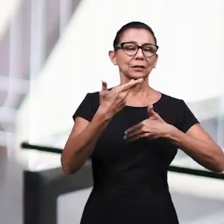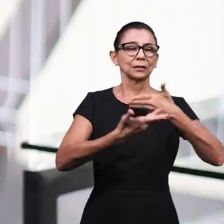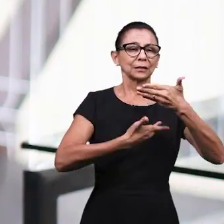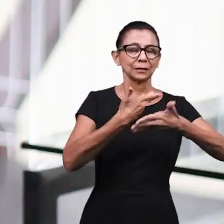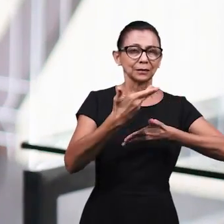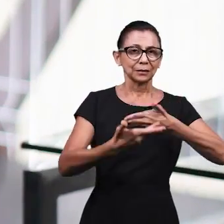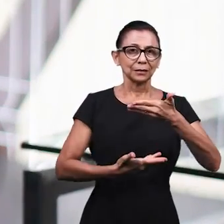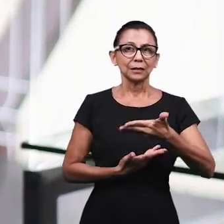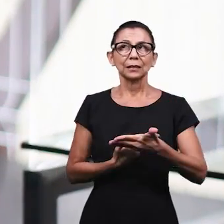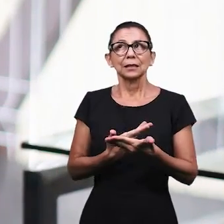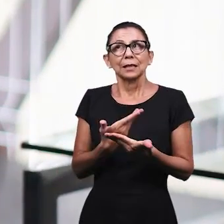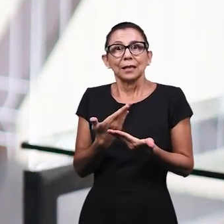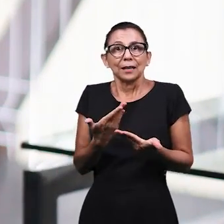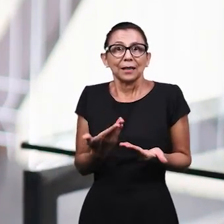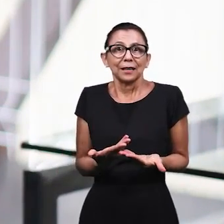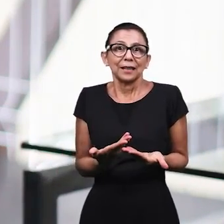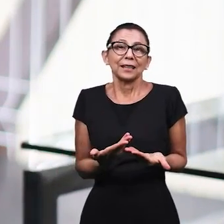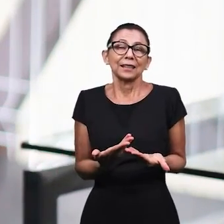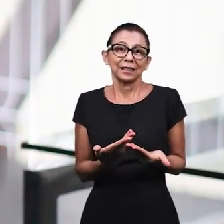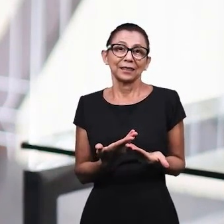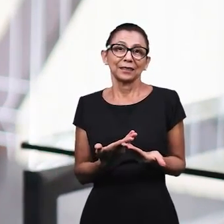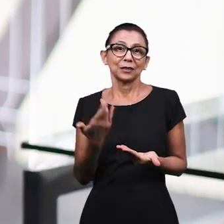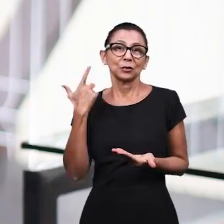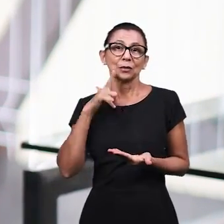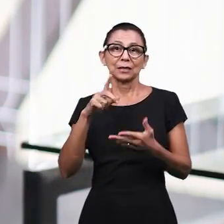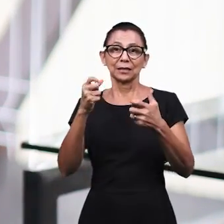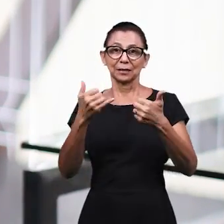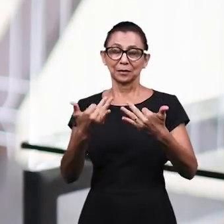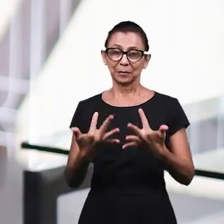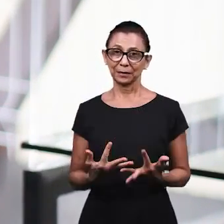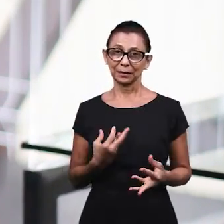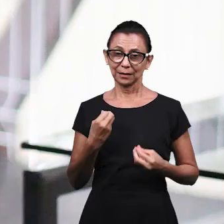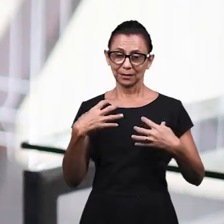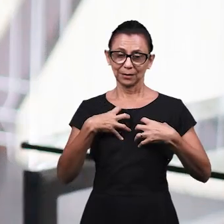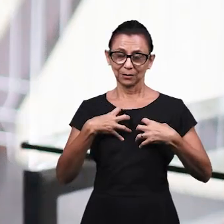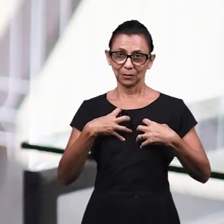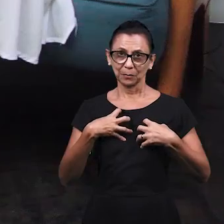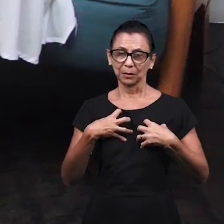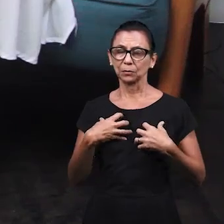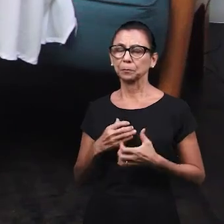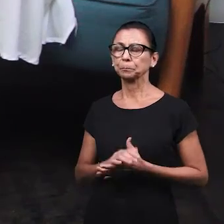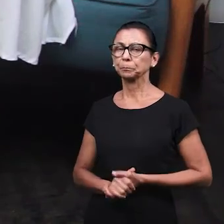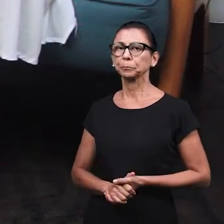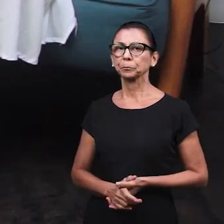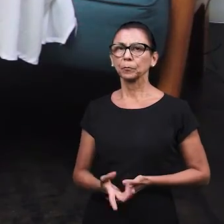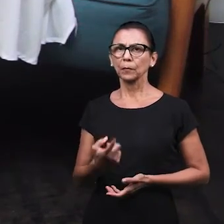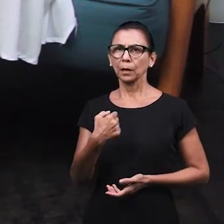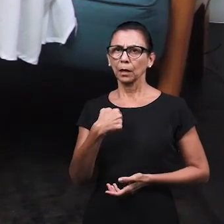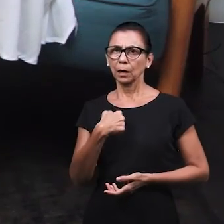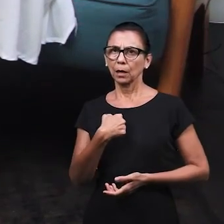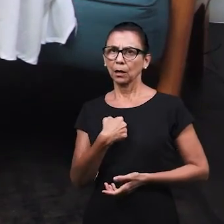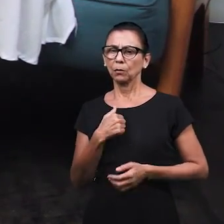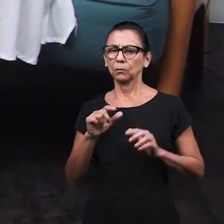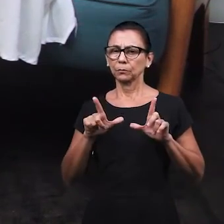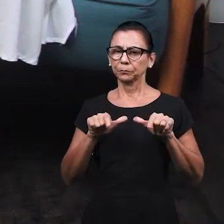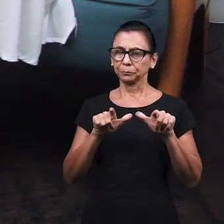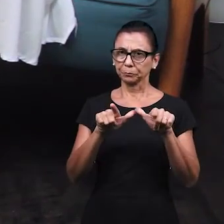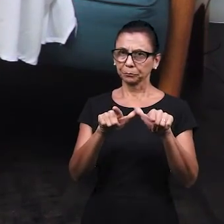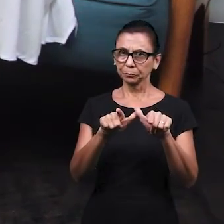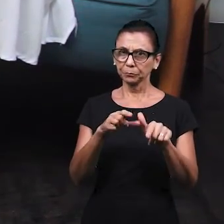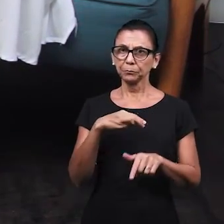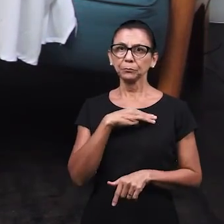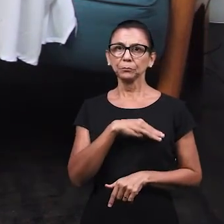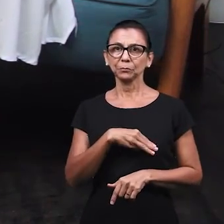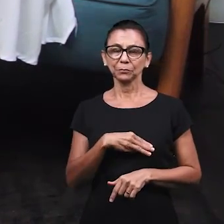explicar claramente o que é viver a Missão Amazônia. Só sei o seguinte, eu participei das